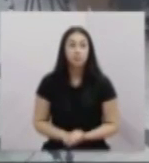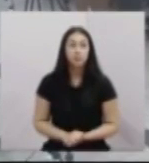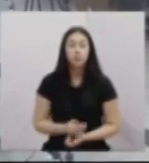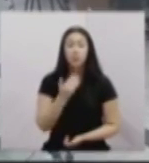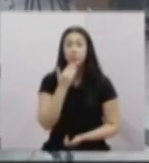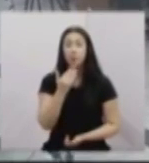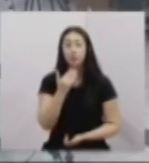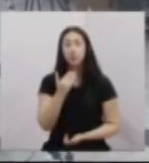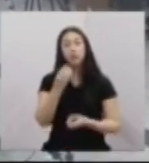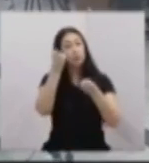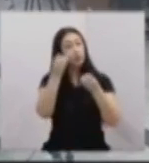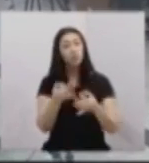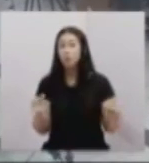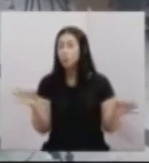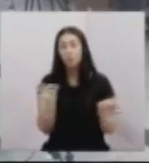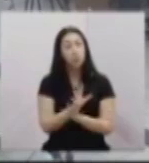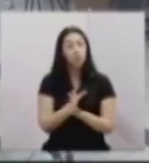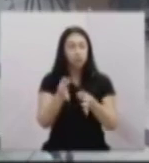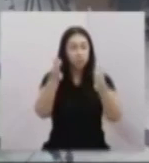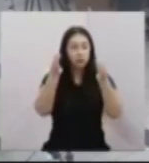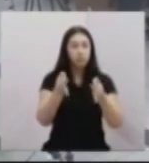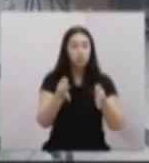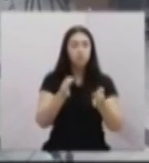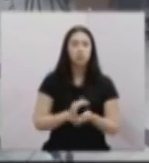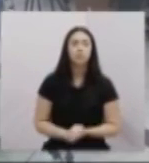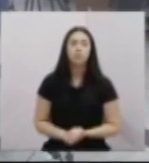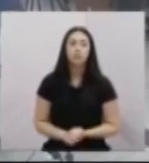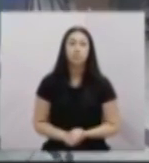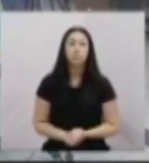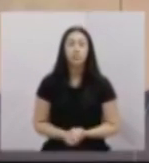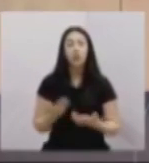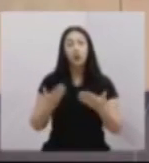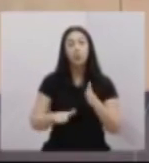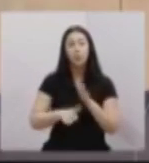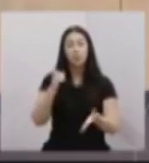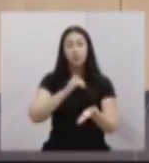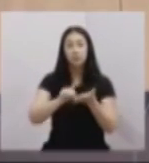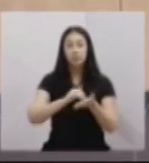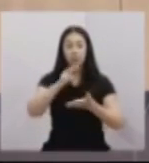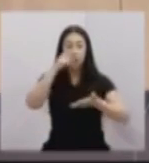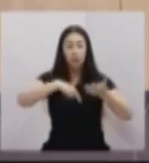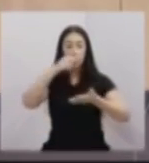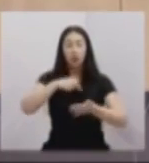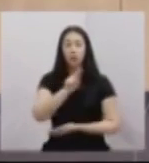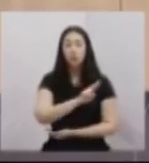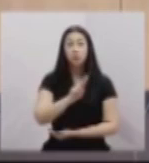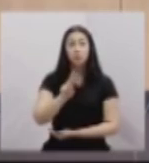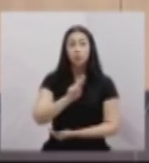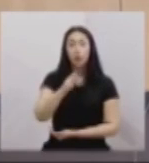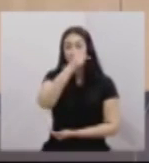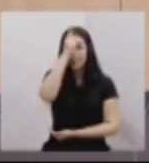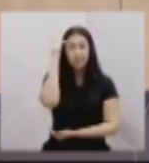pedidos de informação foram apreciados na forma regimental. Solicito ao primeiro secretário que faça a leitura dos votos de